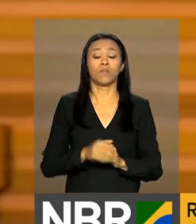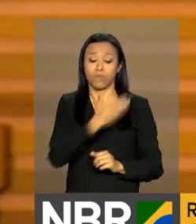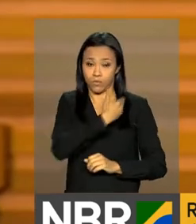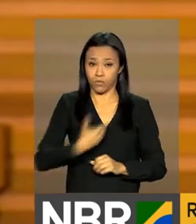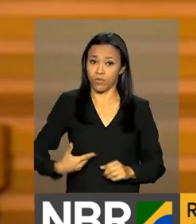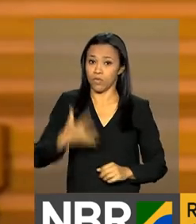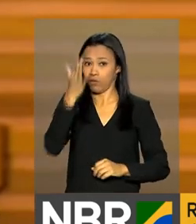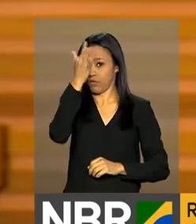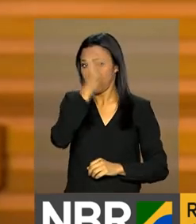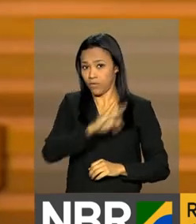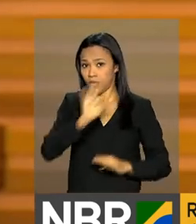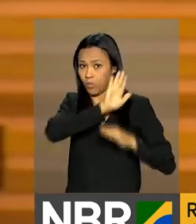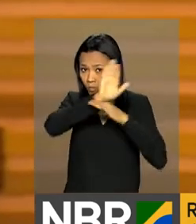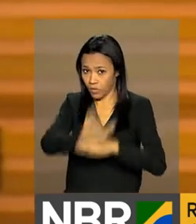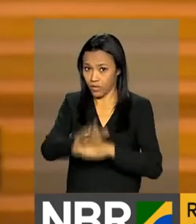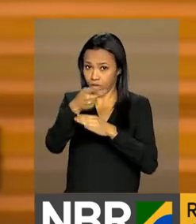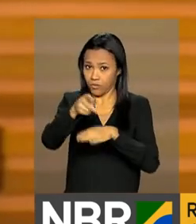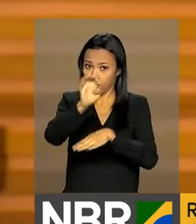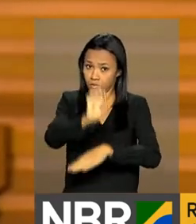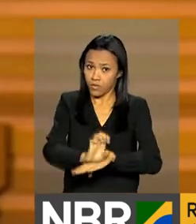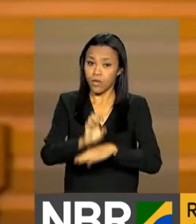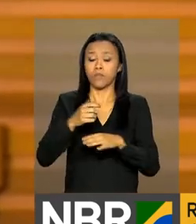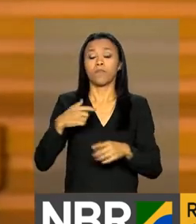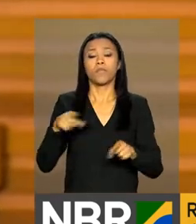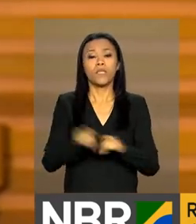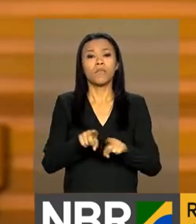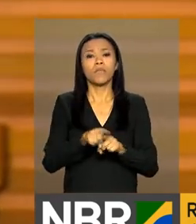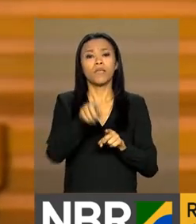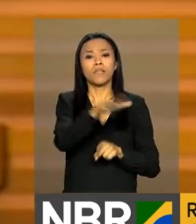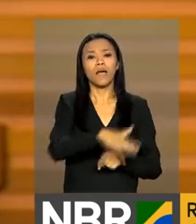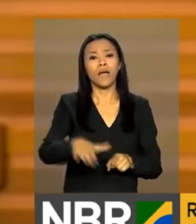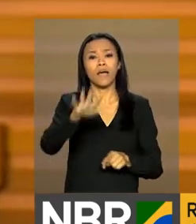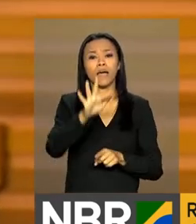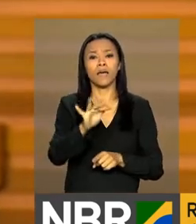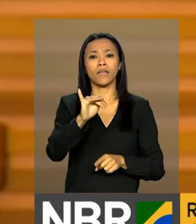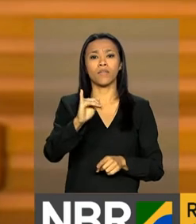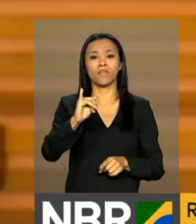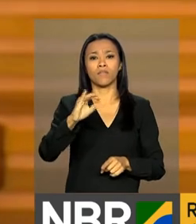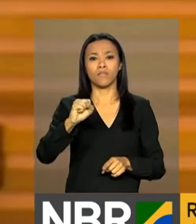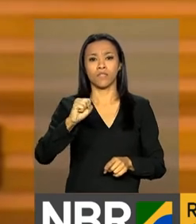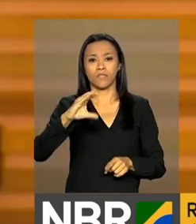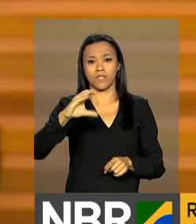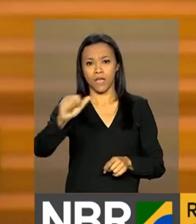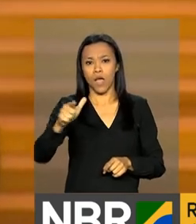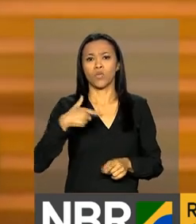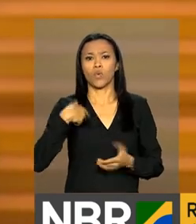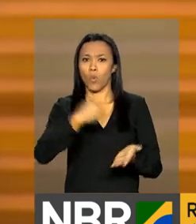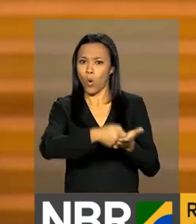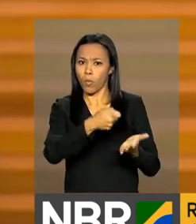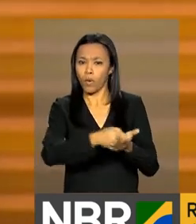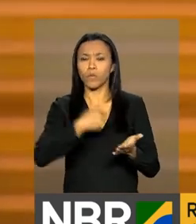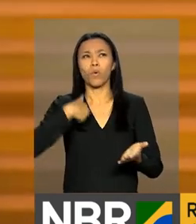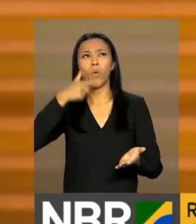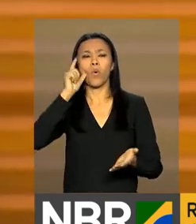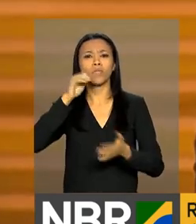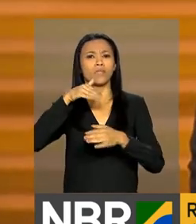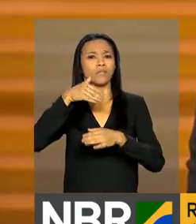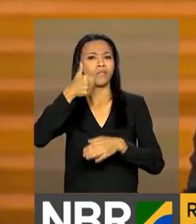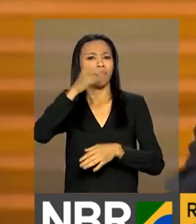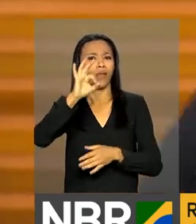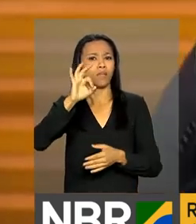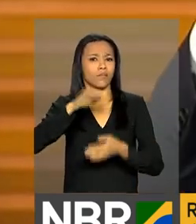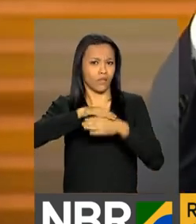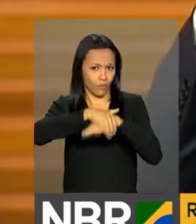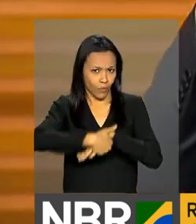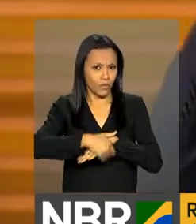na recuperação fiscal, eu tenho cobrado de forma permanente do ministro Henrique Meirelles. Ontem, novamente, 10 da noite, estávamos no